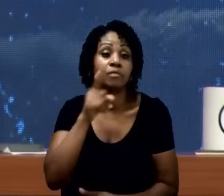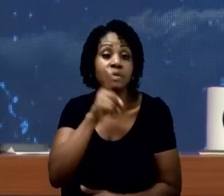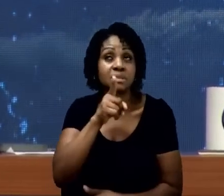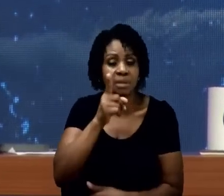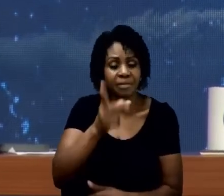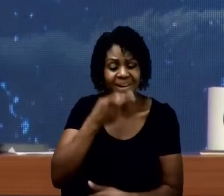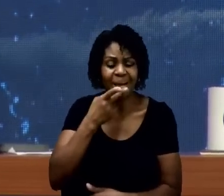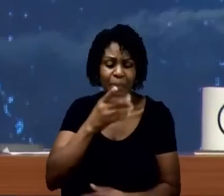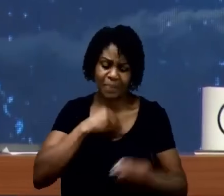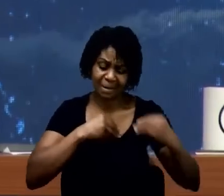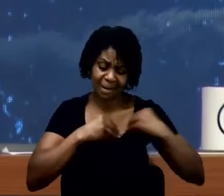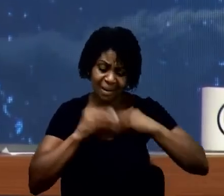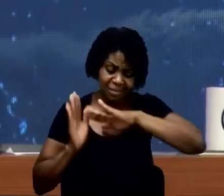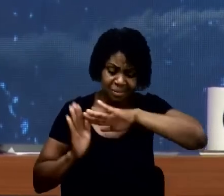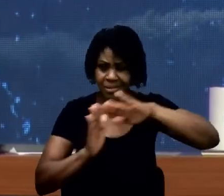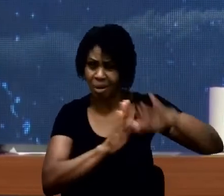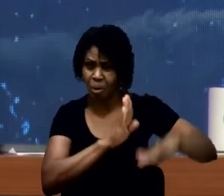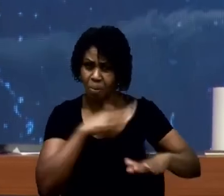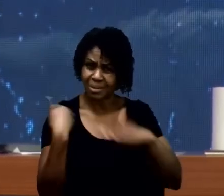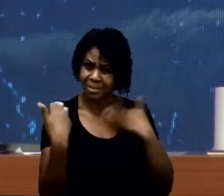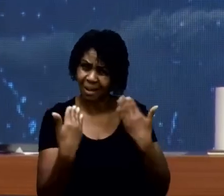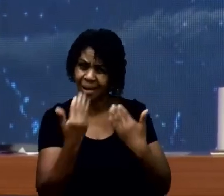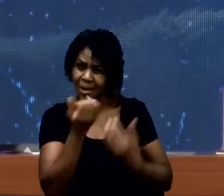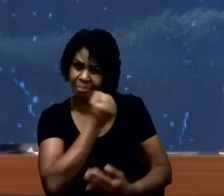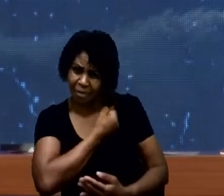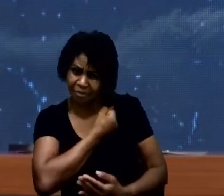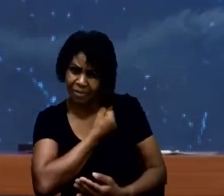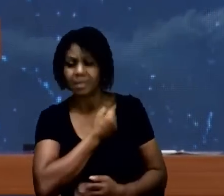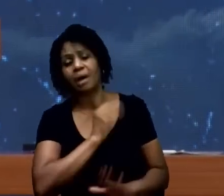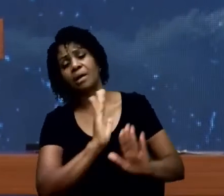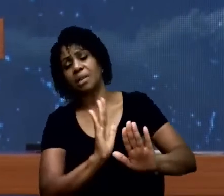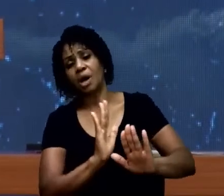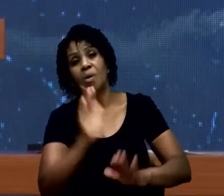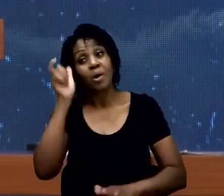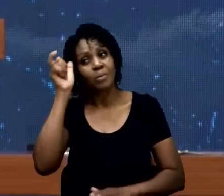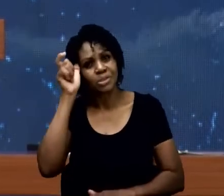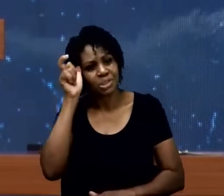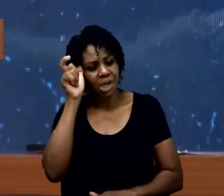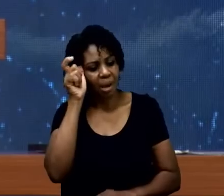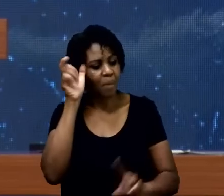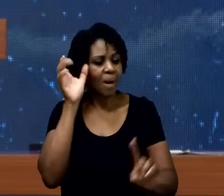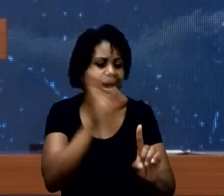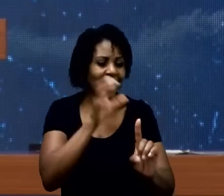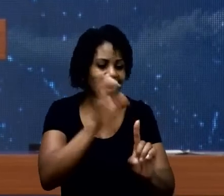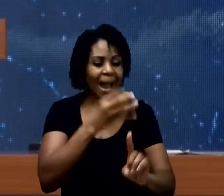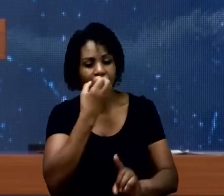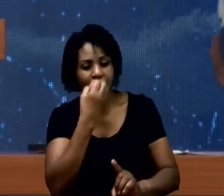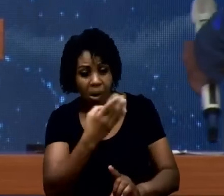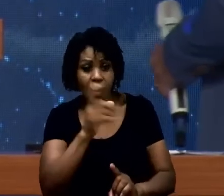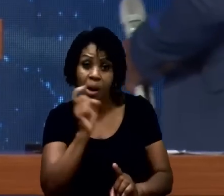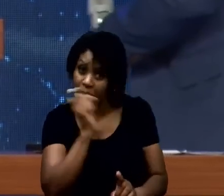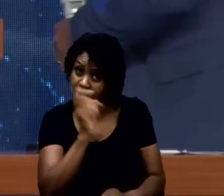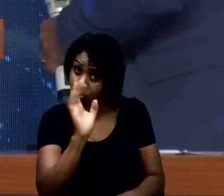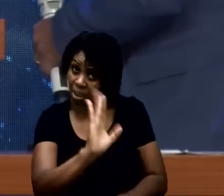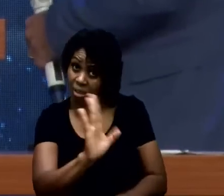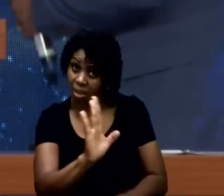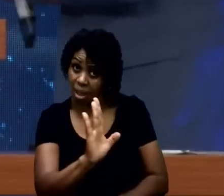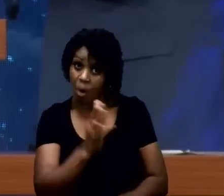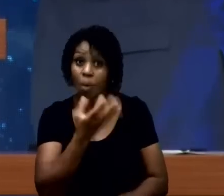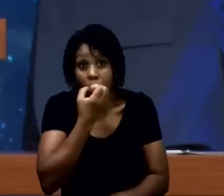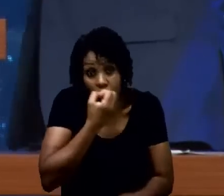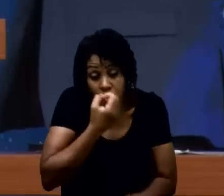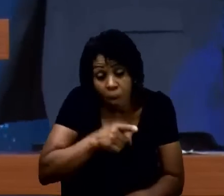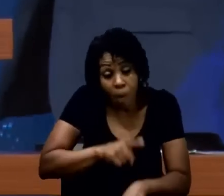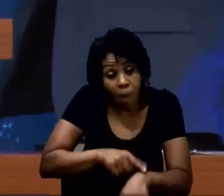dizer não para aquilo que vai te matar. Mesmo quando o diabo diz, mas é tão bom. E ele não vai estar mentindo. O pão,